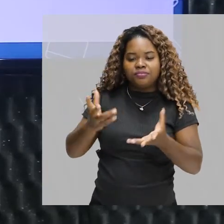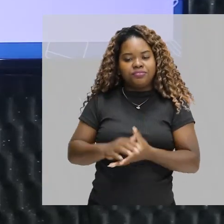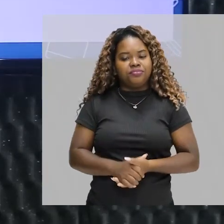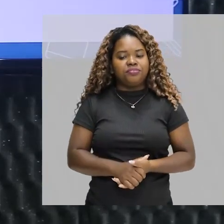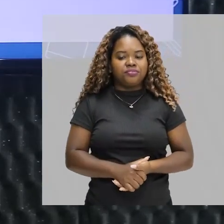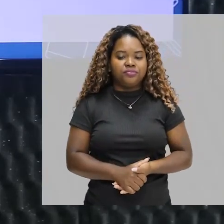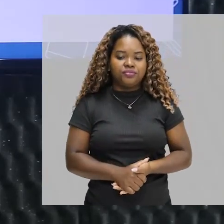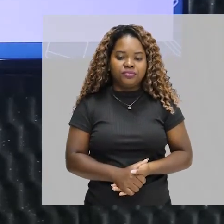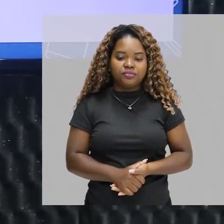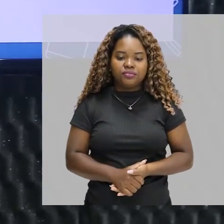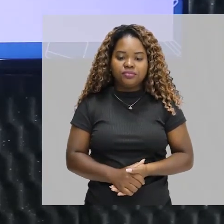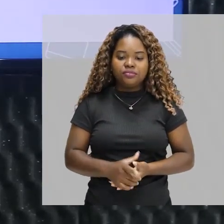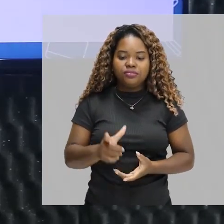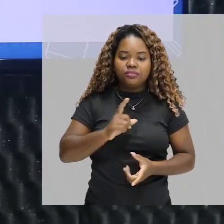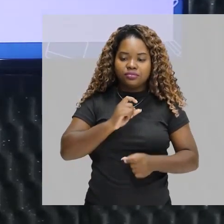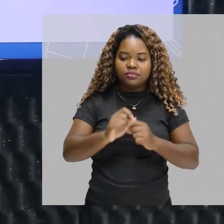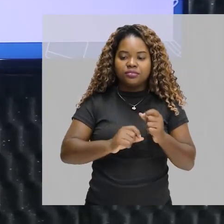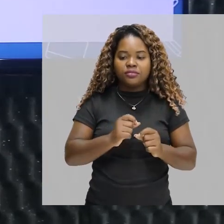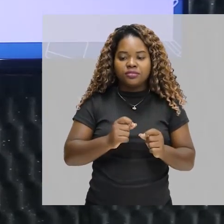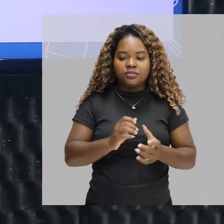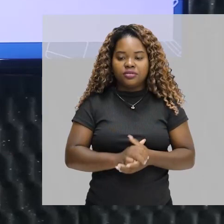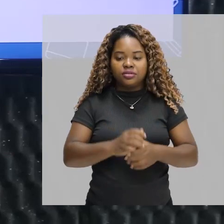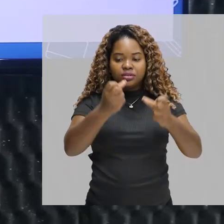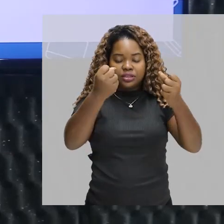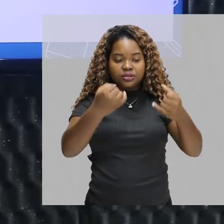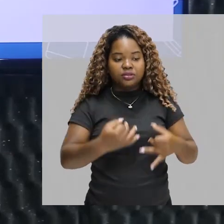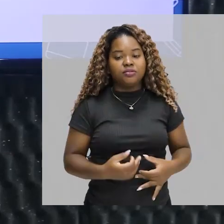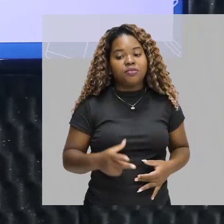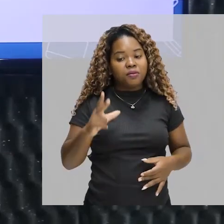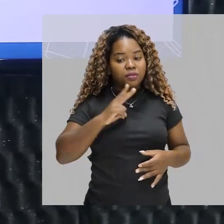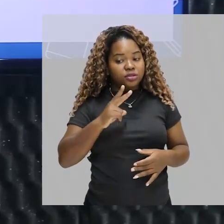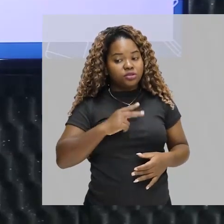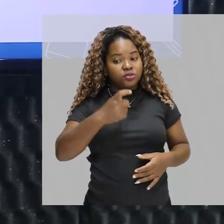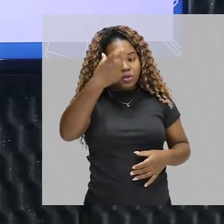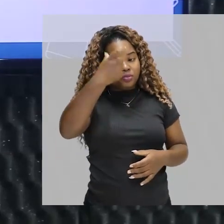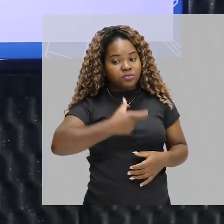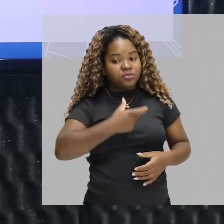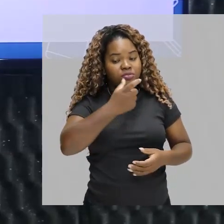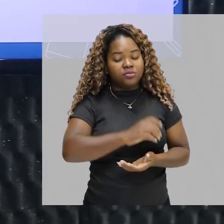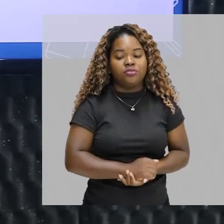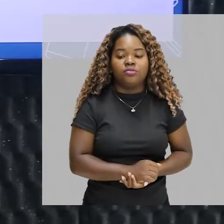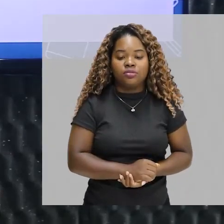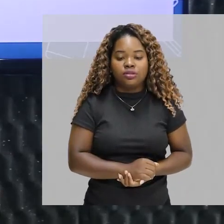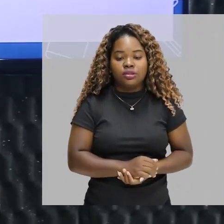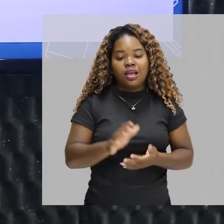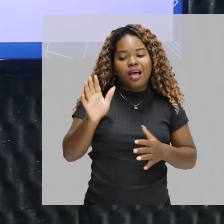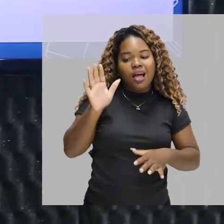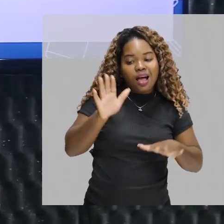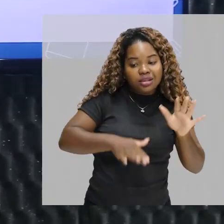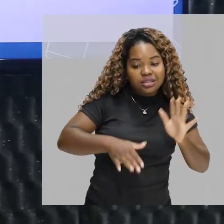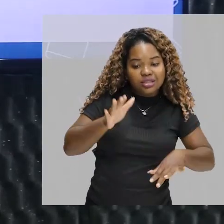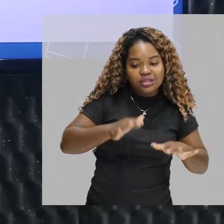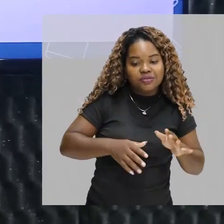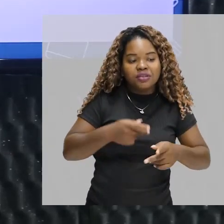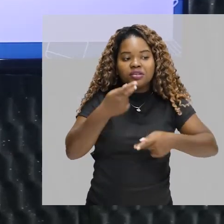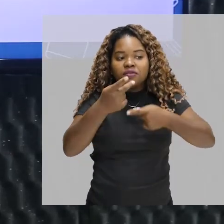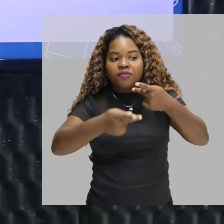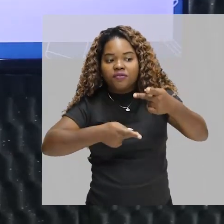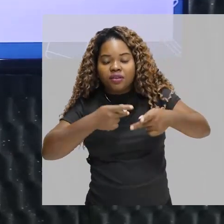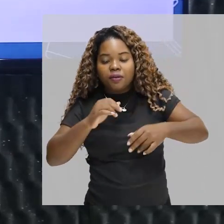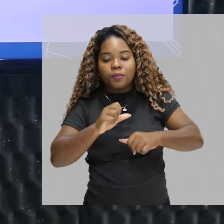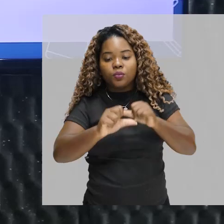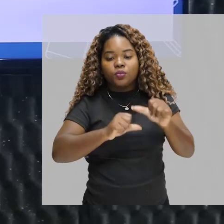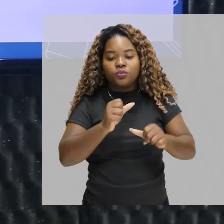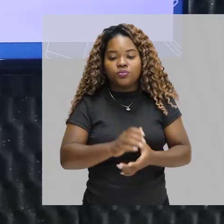reproduzi-la, nós temos mania de falar do nosso jeito. Às vezes até a entonação muda, tá? Diga a ele que eu